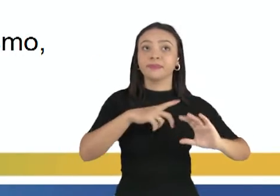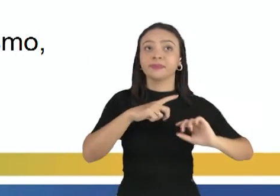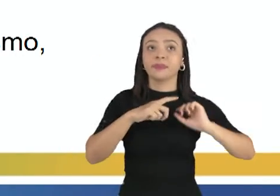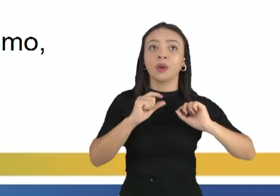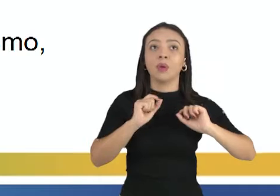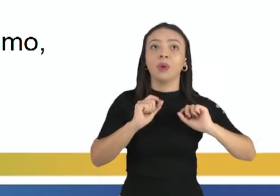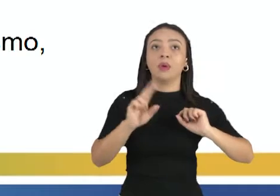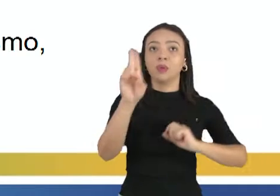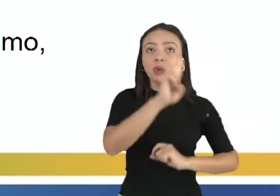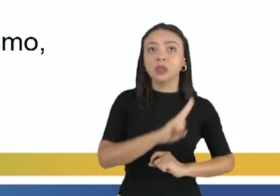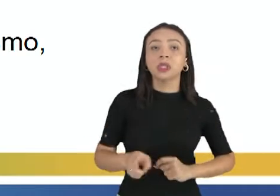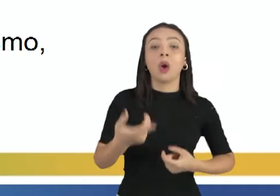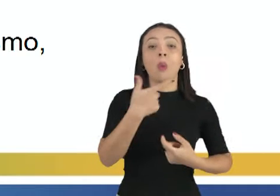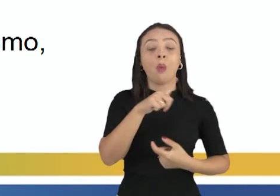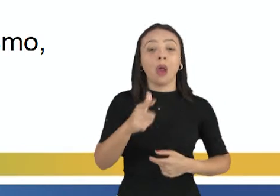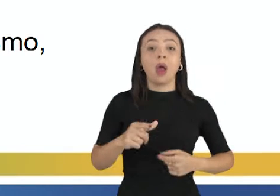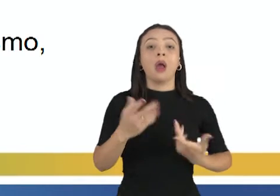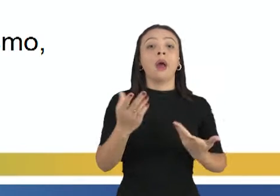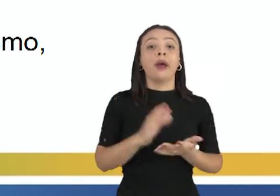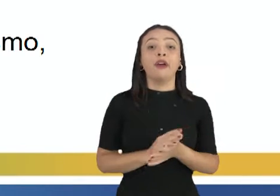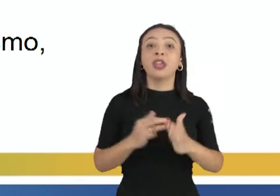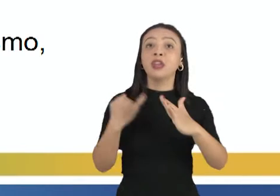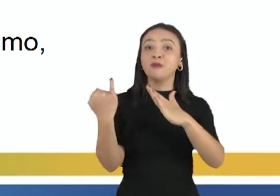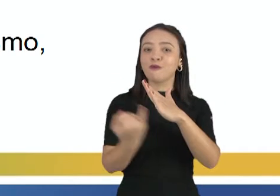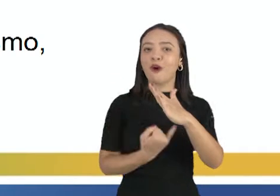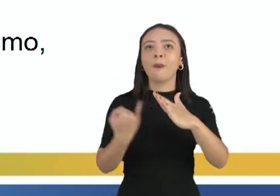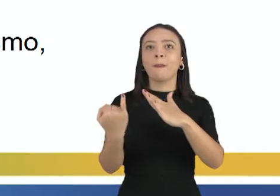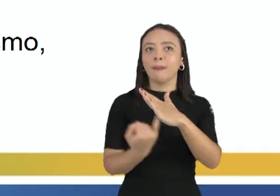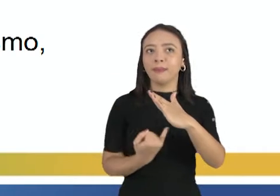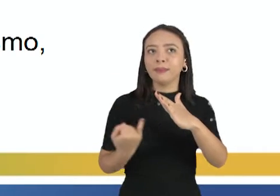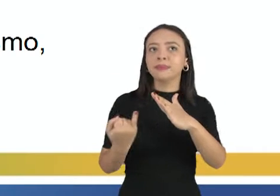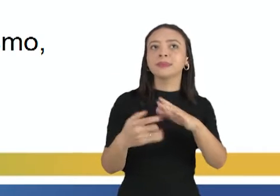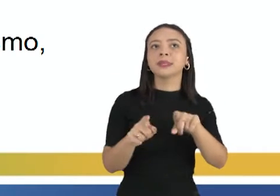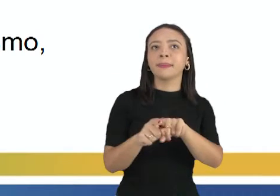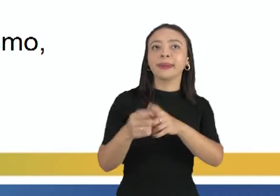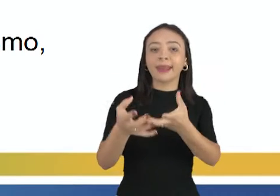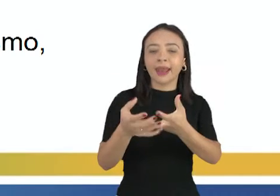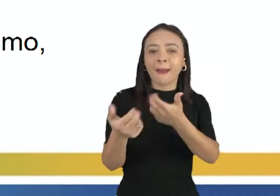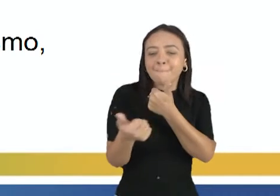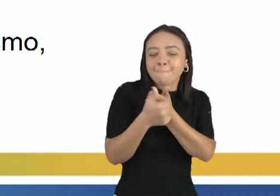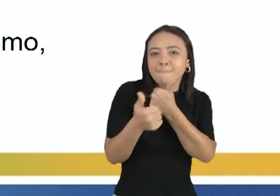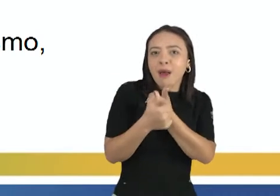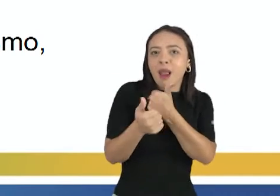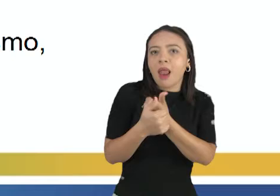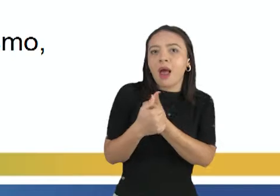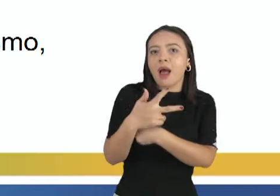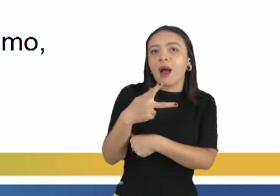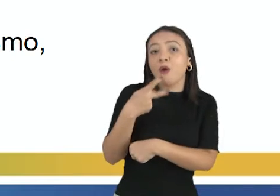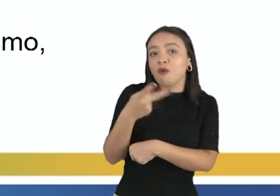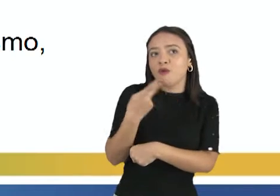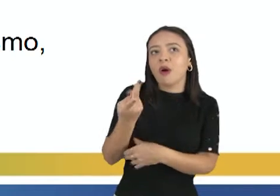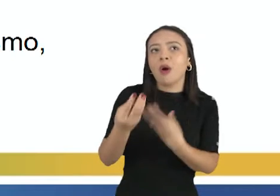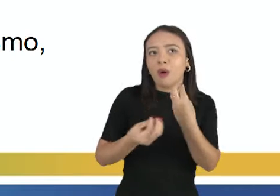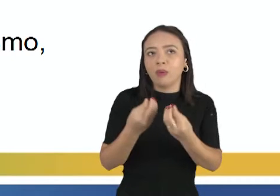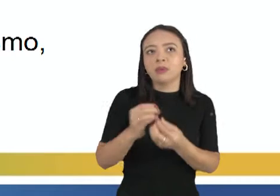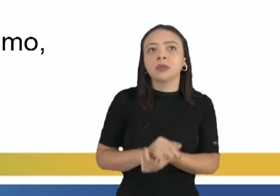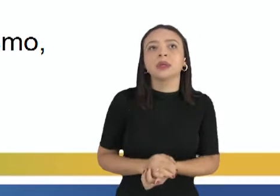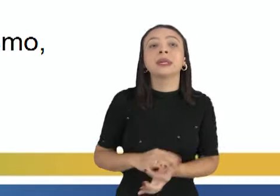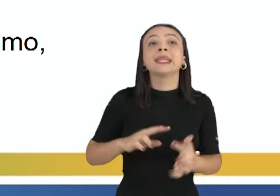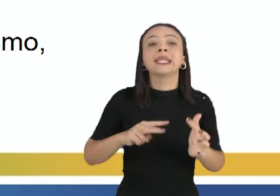a utilização de uma linguagem coloquial e vulgar, buscando a aproximação da linguagem oral, abandono